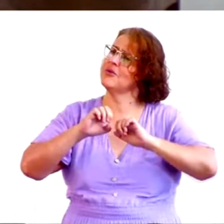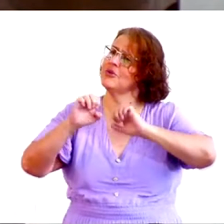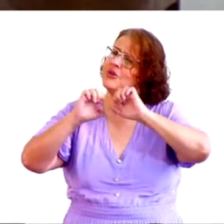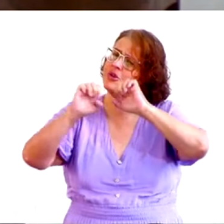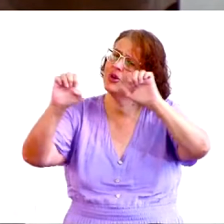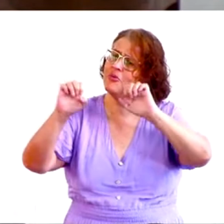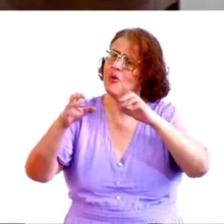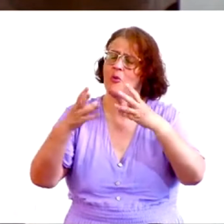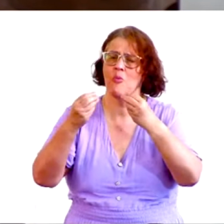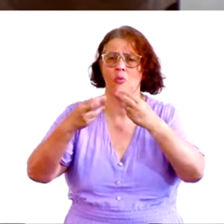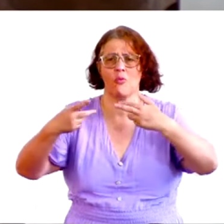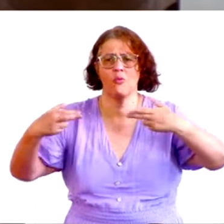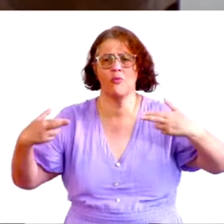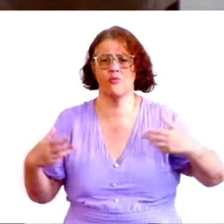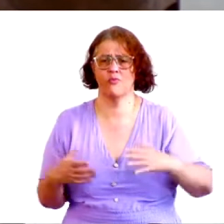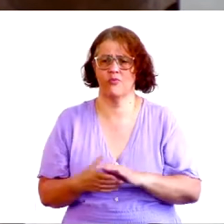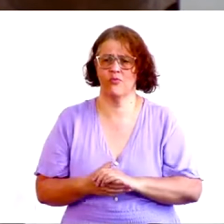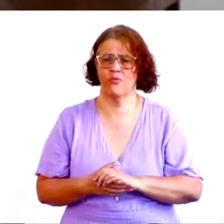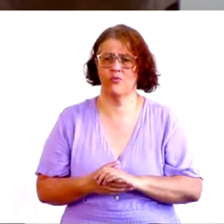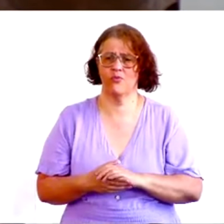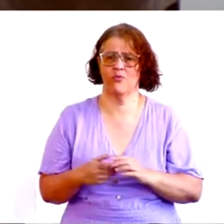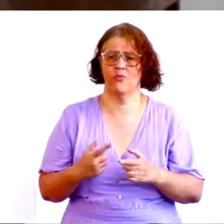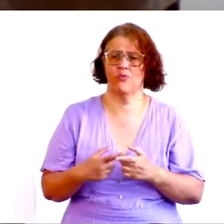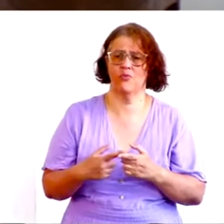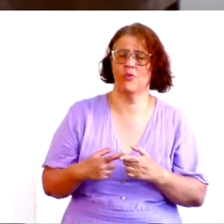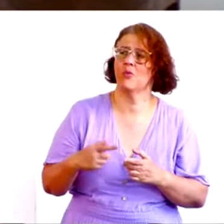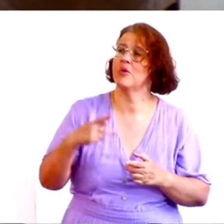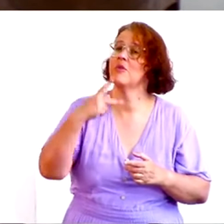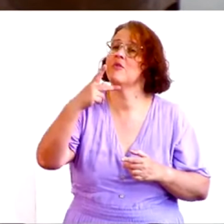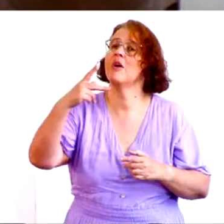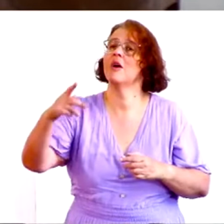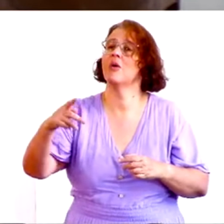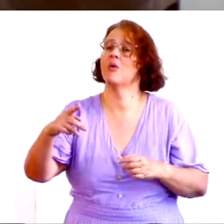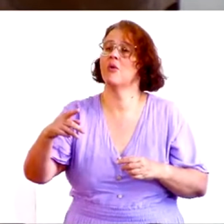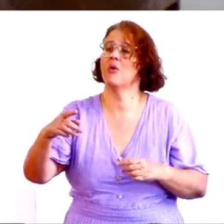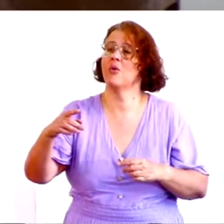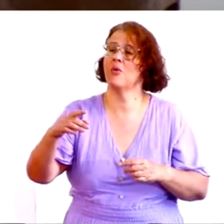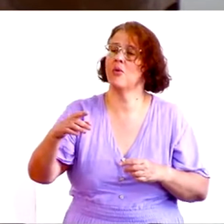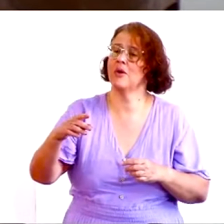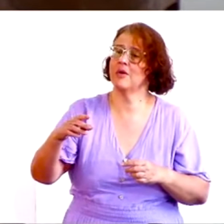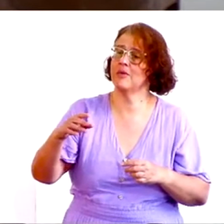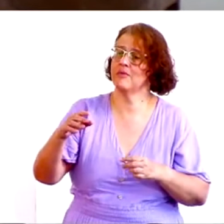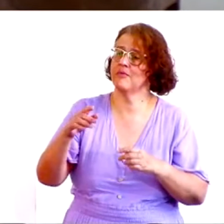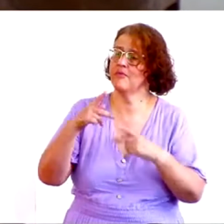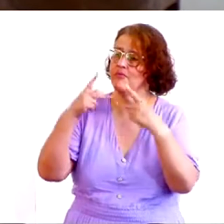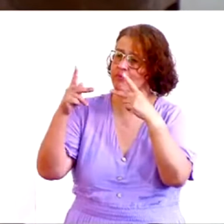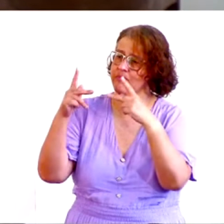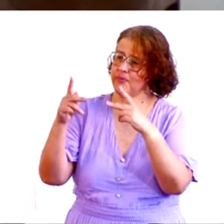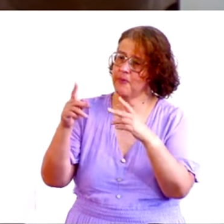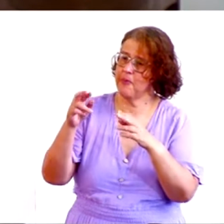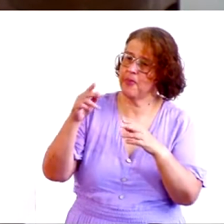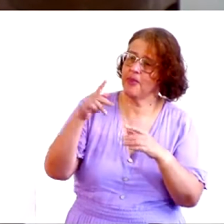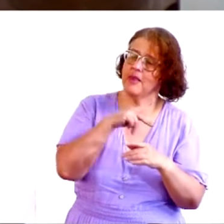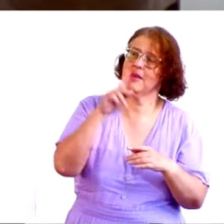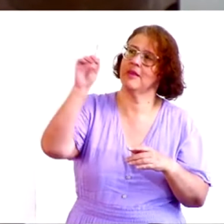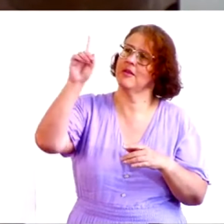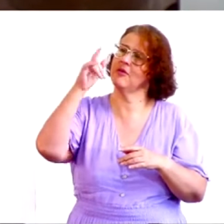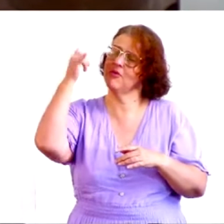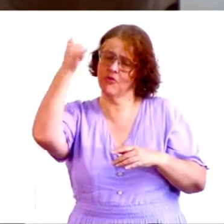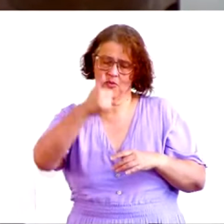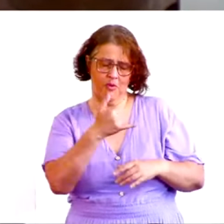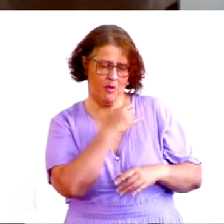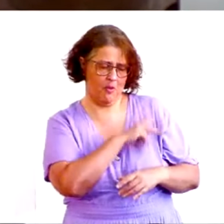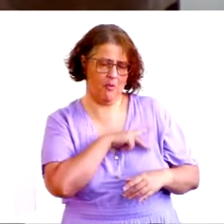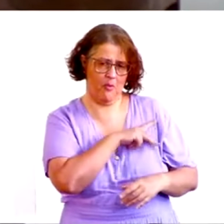quando Ananias chegou e falou para Paulo ele disse conselho para te dar eu estou inserindo isso mas só para dizer o que que é